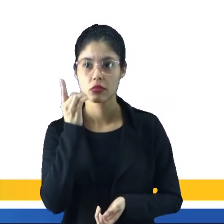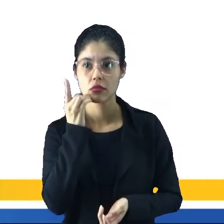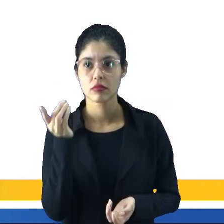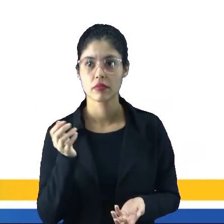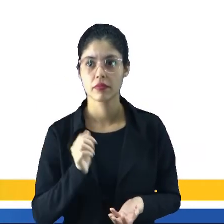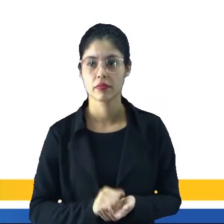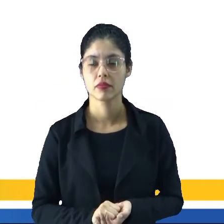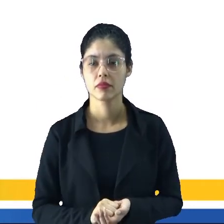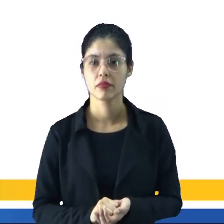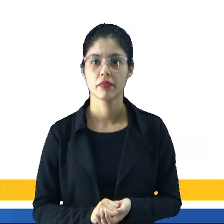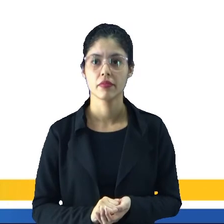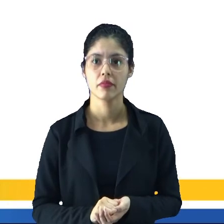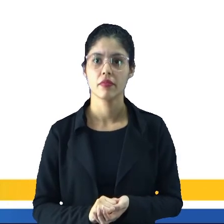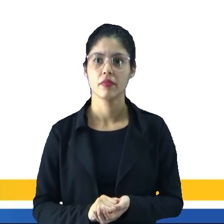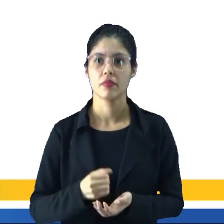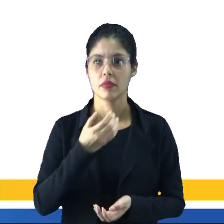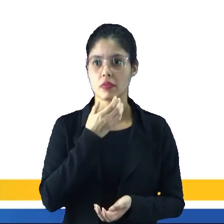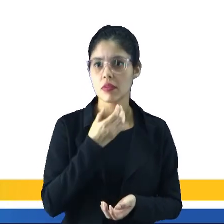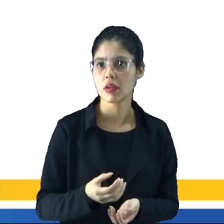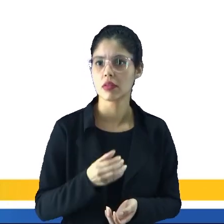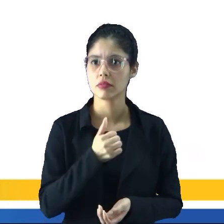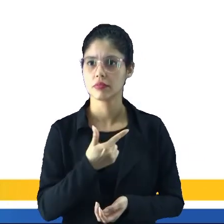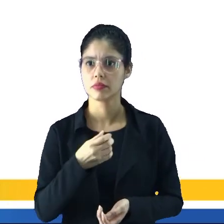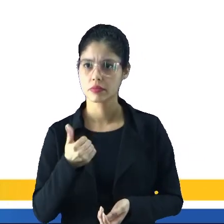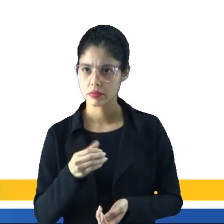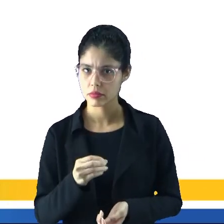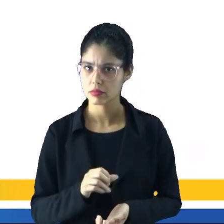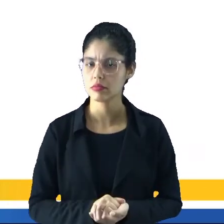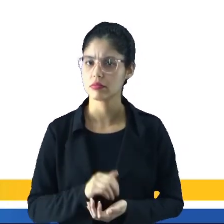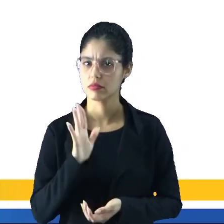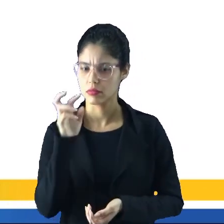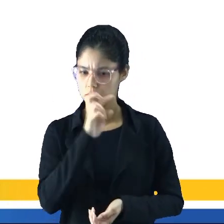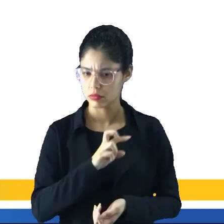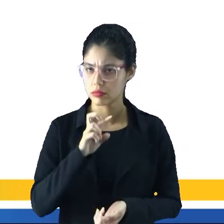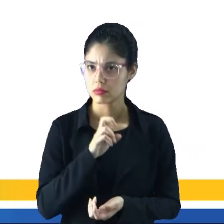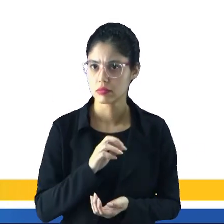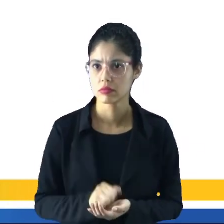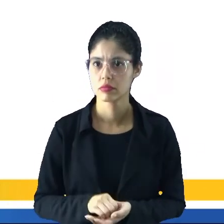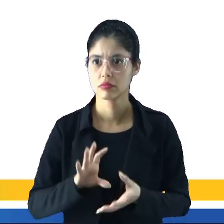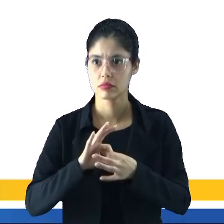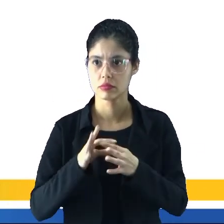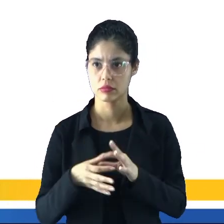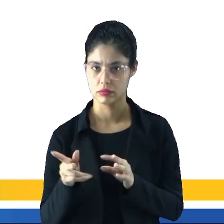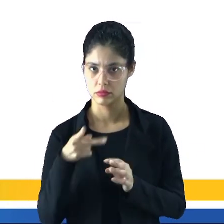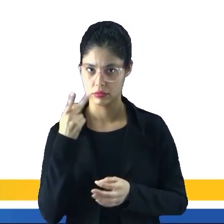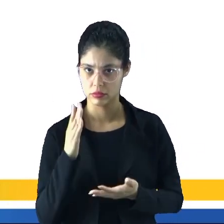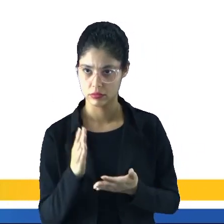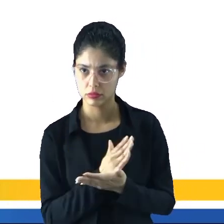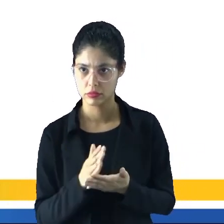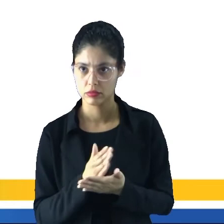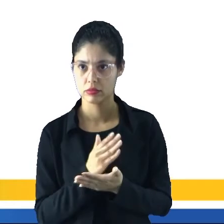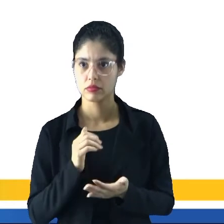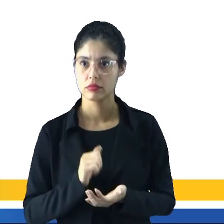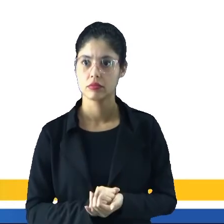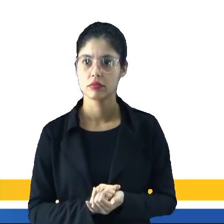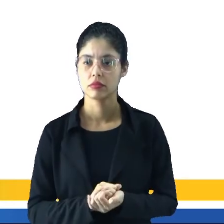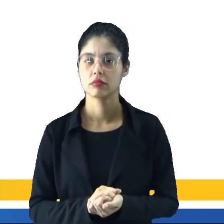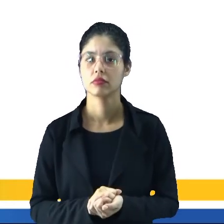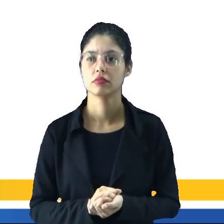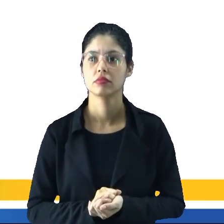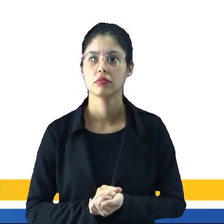dia. Uma citação de setembro de 2011, já estamos analisando aqui o contexto, alguém falou alguma coisa,